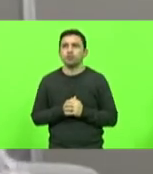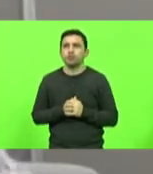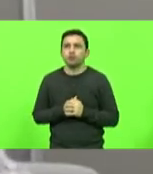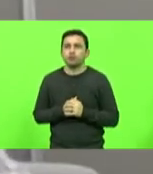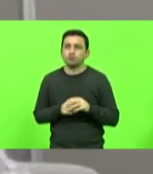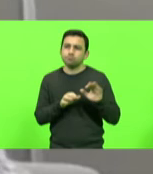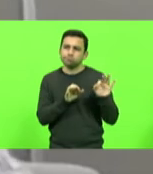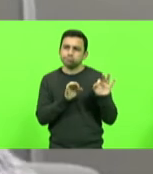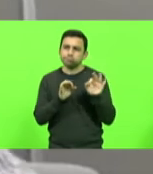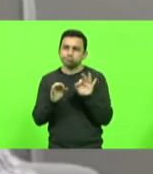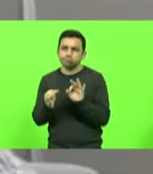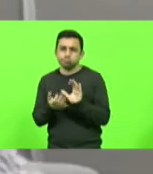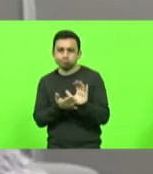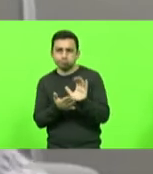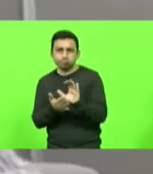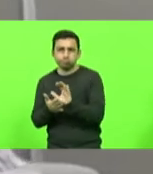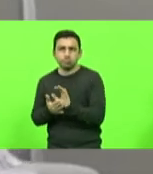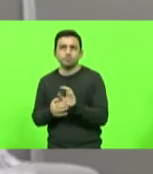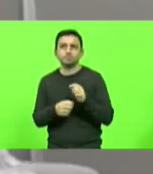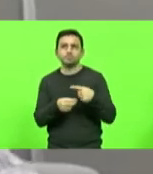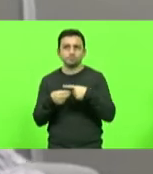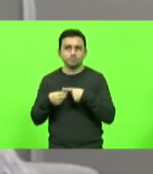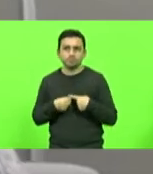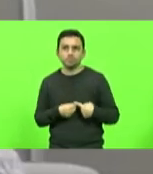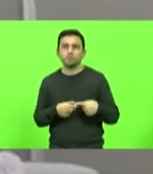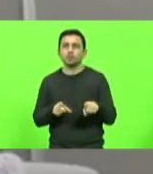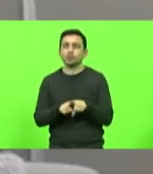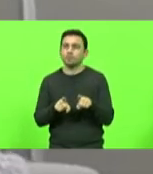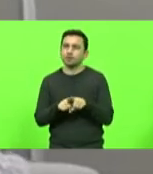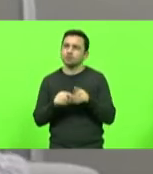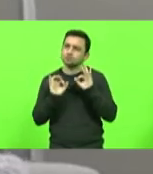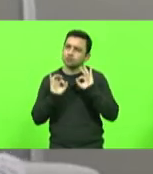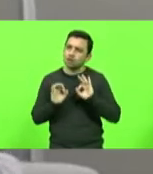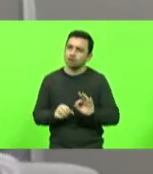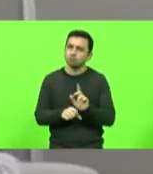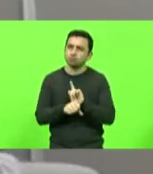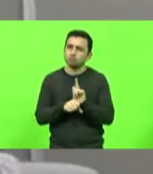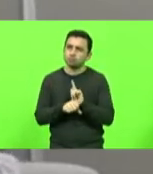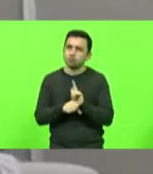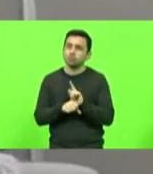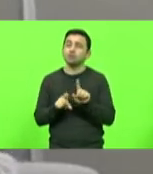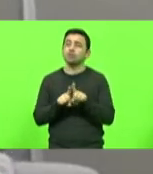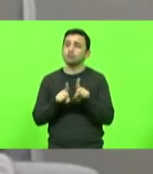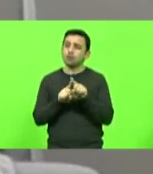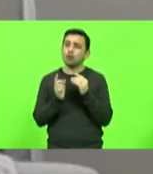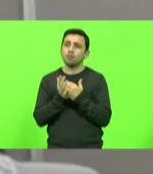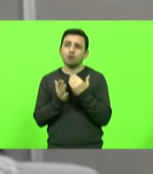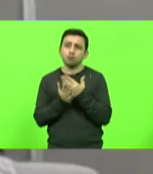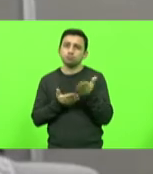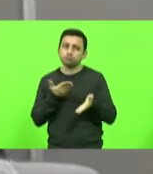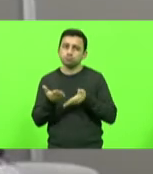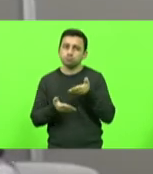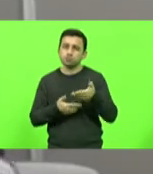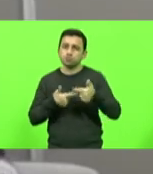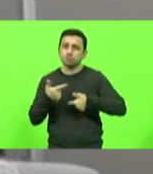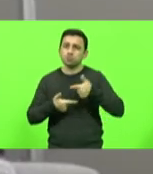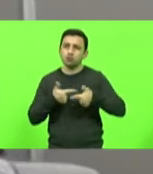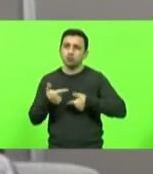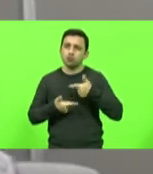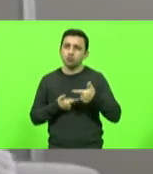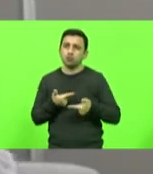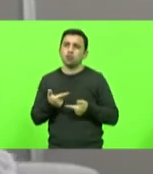no repasse aos municípios, a sua correta gestão, mas também a prestação do serviço através de um